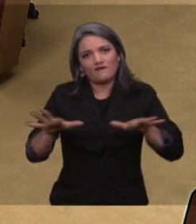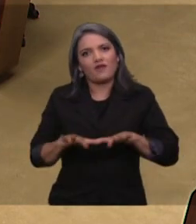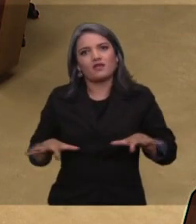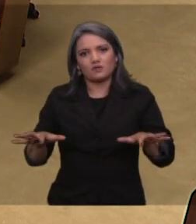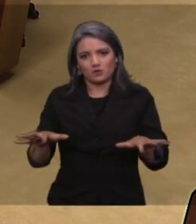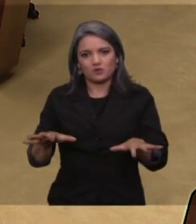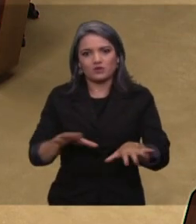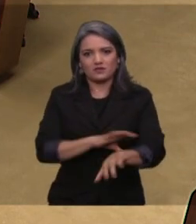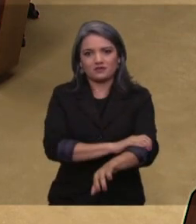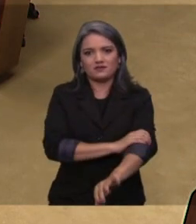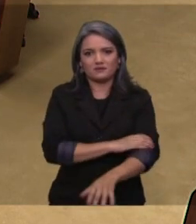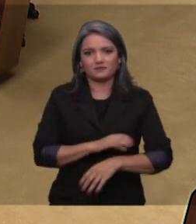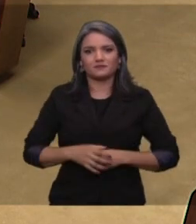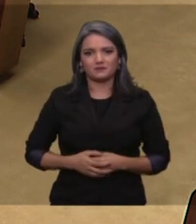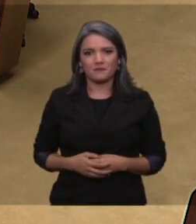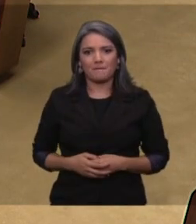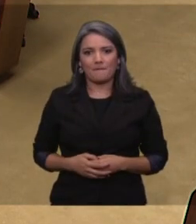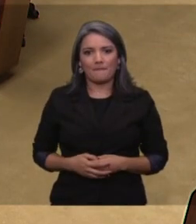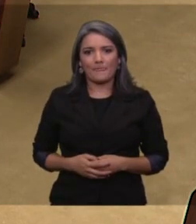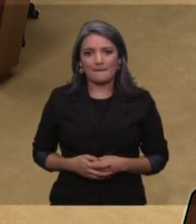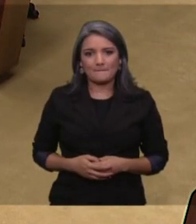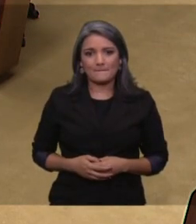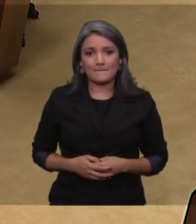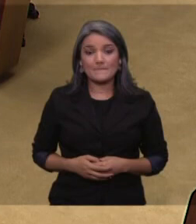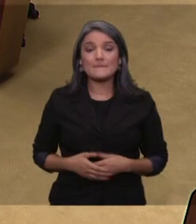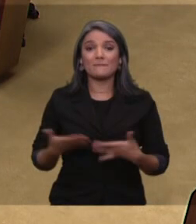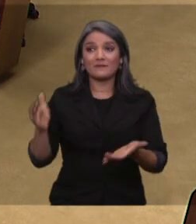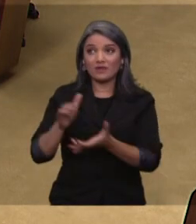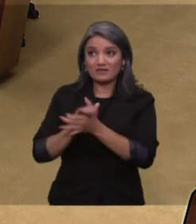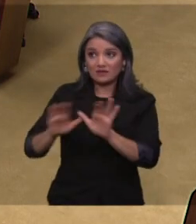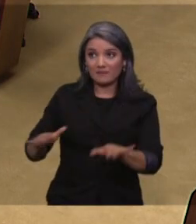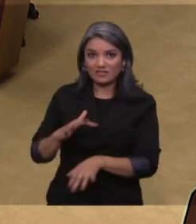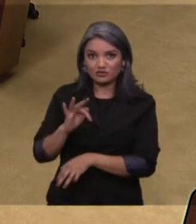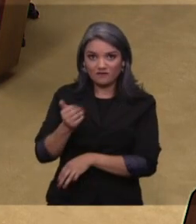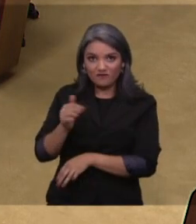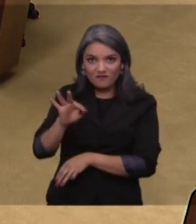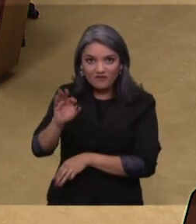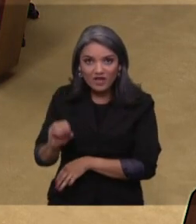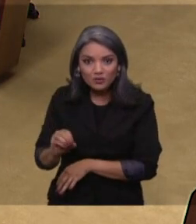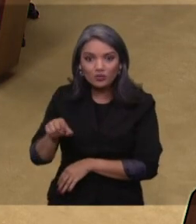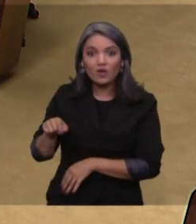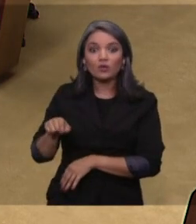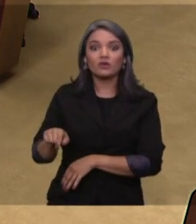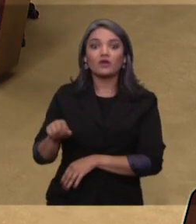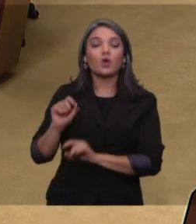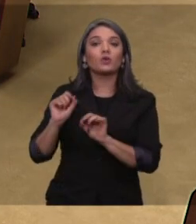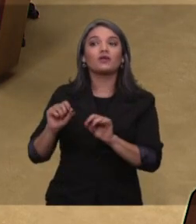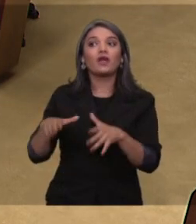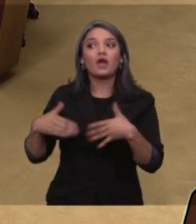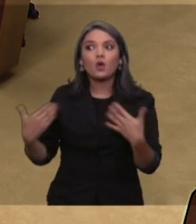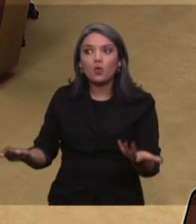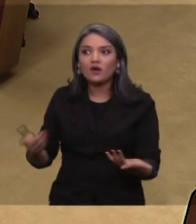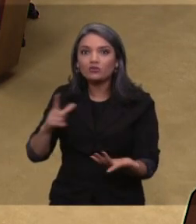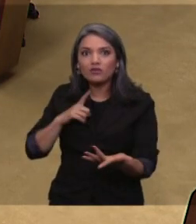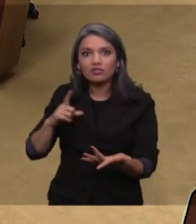André, pertence ao mundo dos fatos, ou seja, é a circunstância em face da qual há uma cessação fática